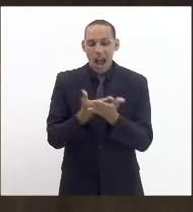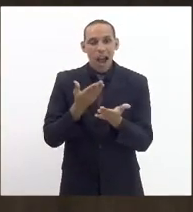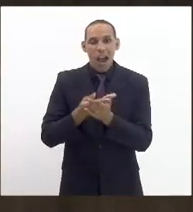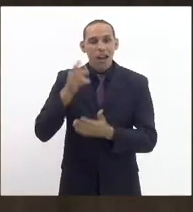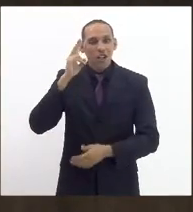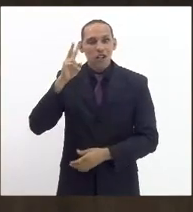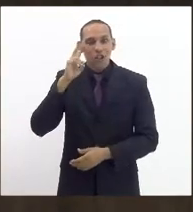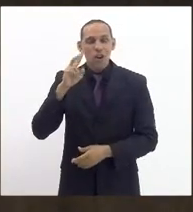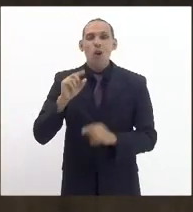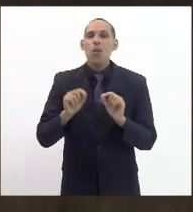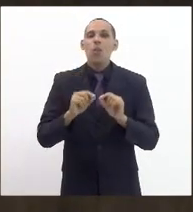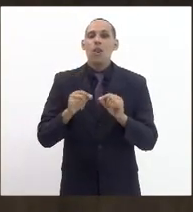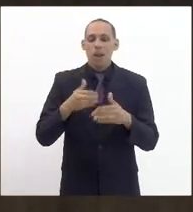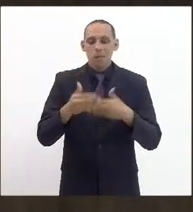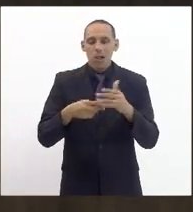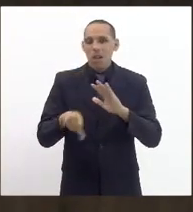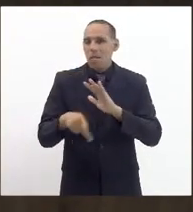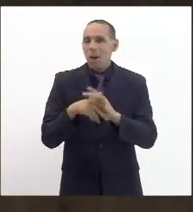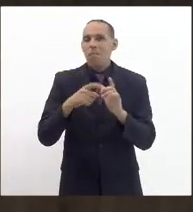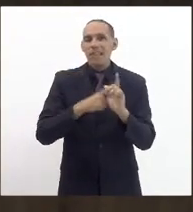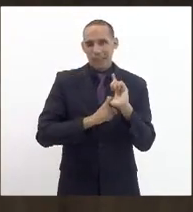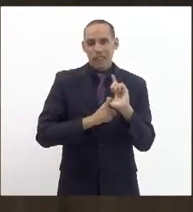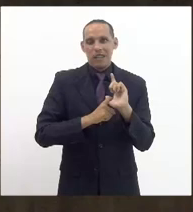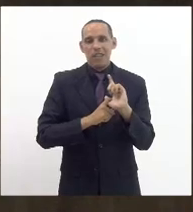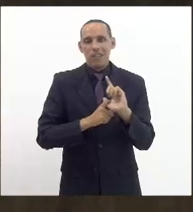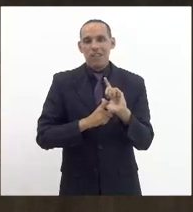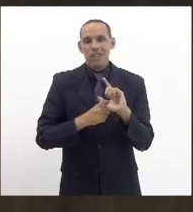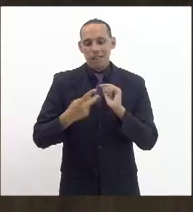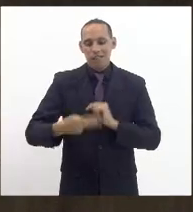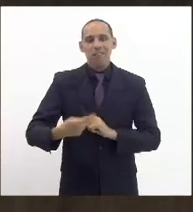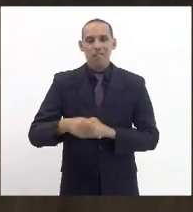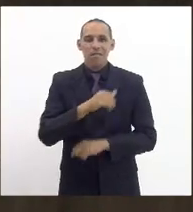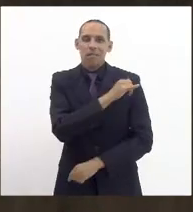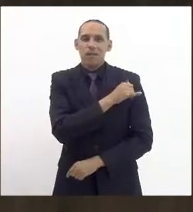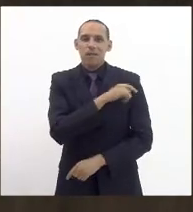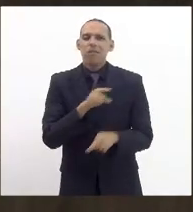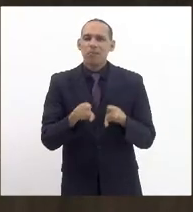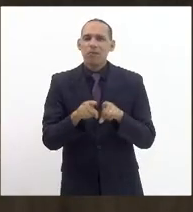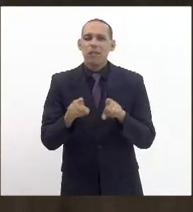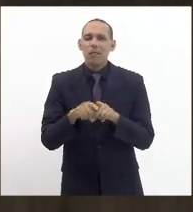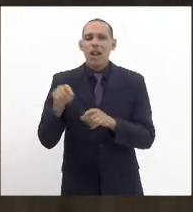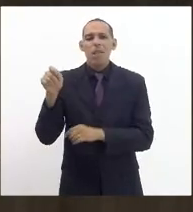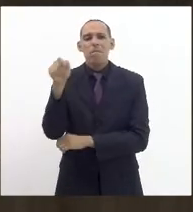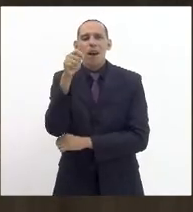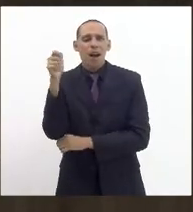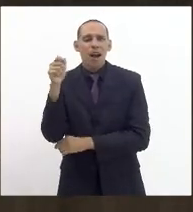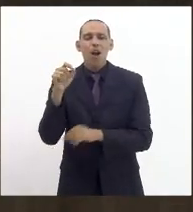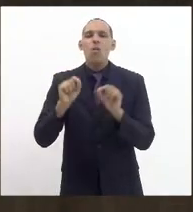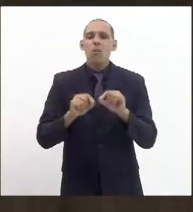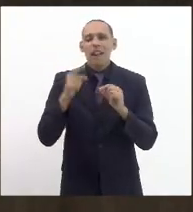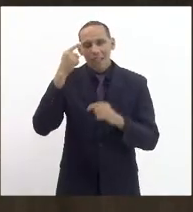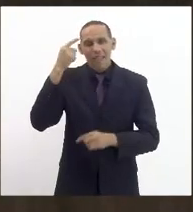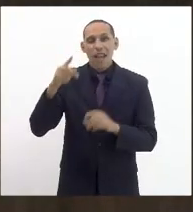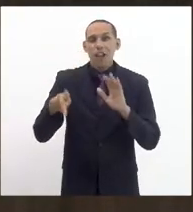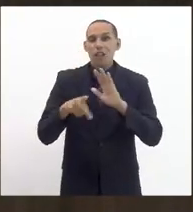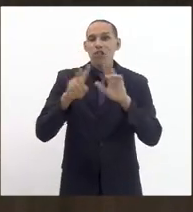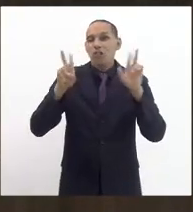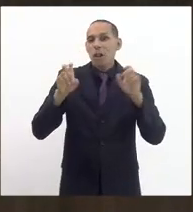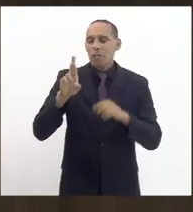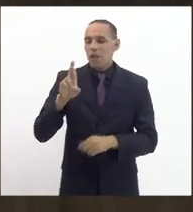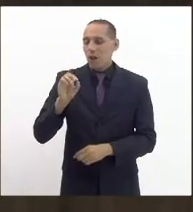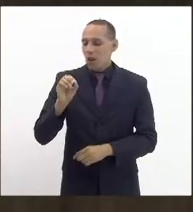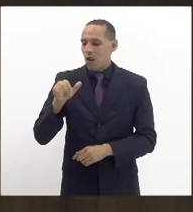o processo de endividamento do nosso Estado, assim como tem defendido várias bandeiras do royalty, da melhoria da arrecadação,